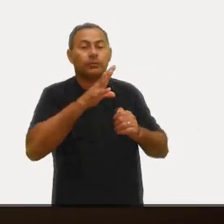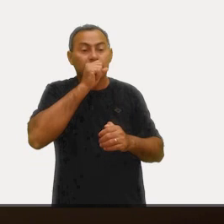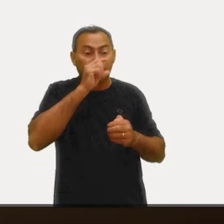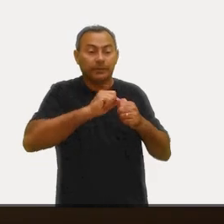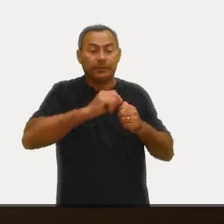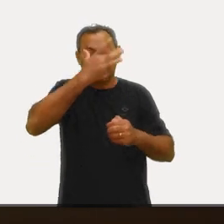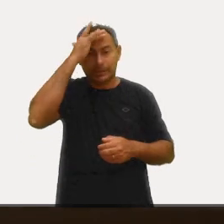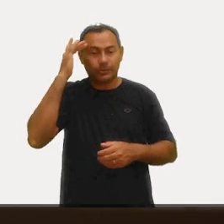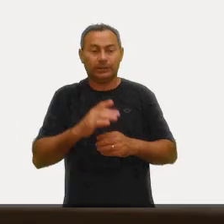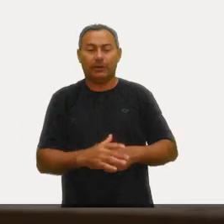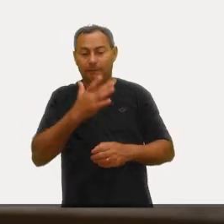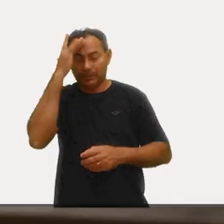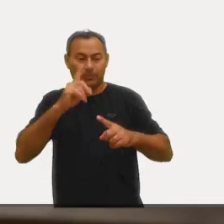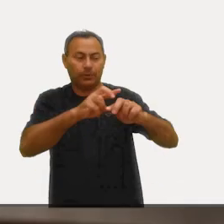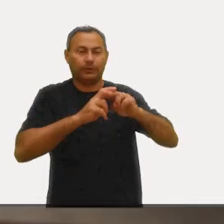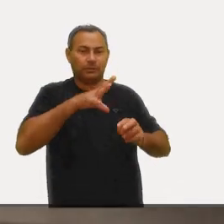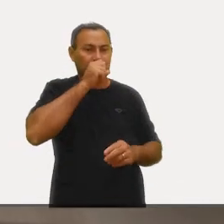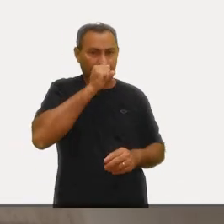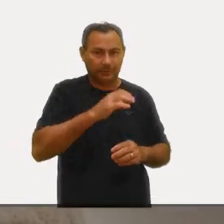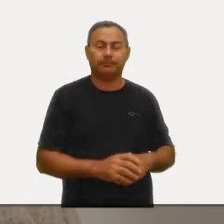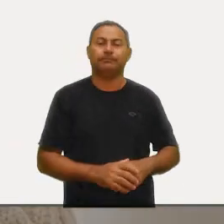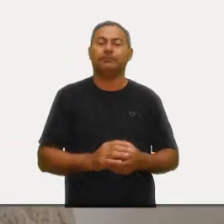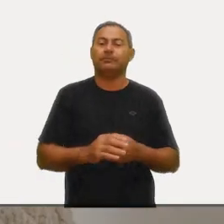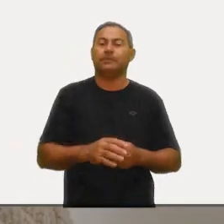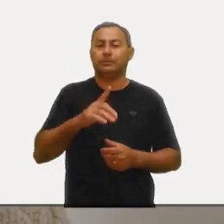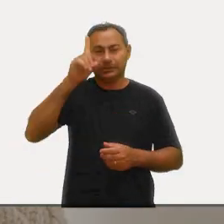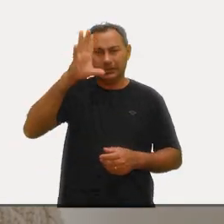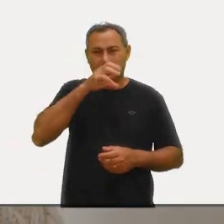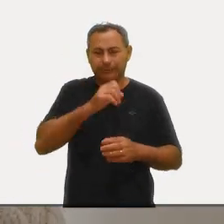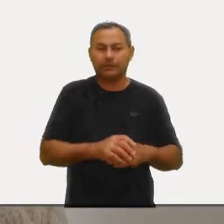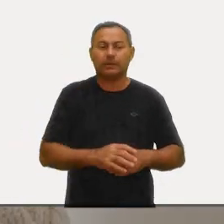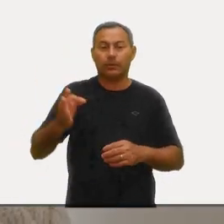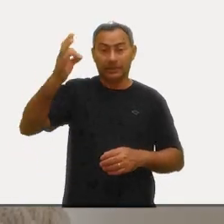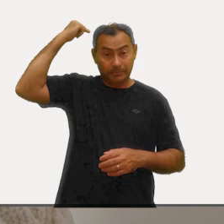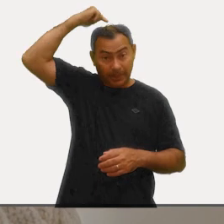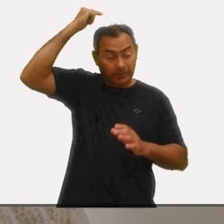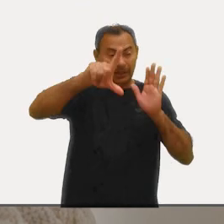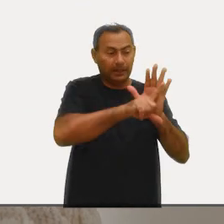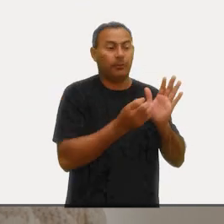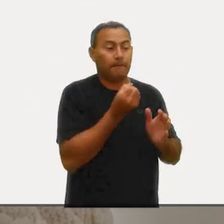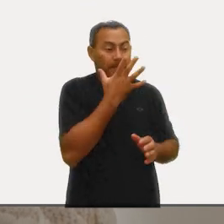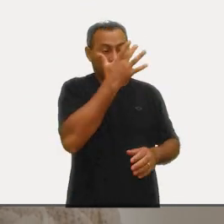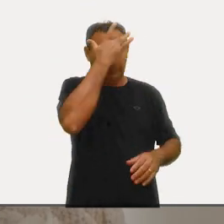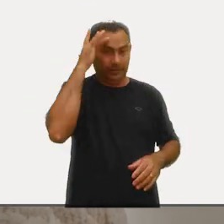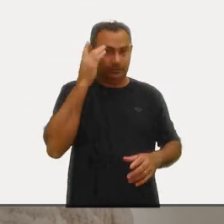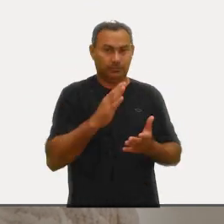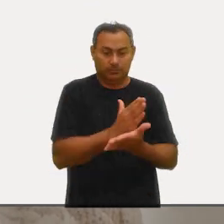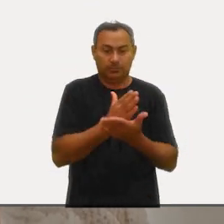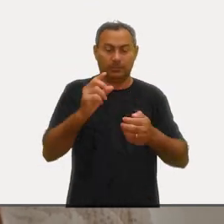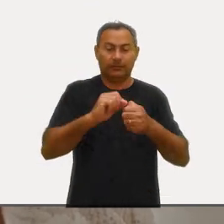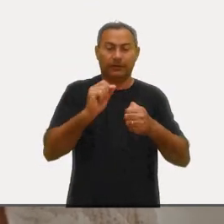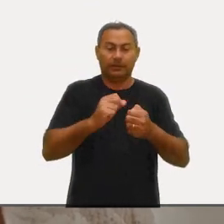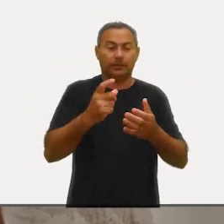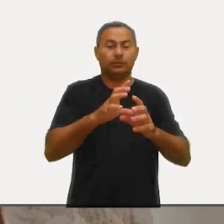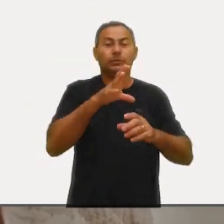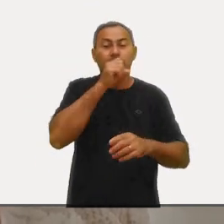do homem, não o homem por causa do sábado. O espírito da lei do sábado visava o bem-estar do homem, e quando alguma